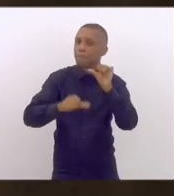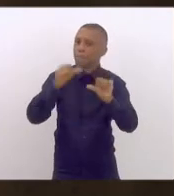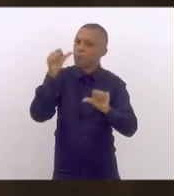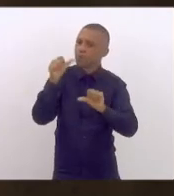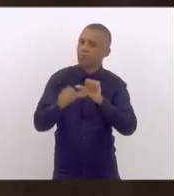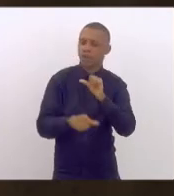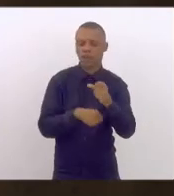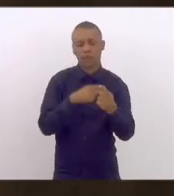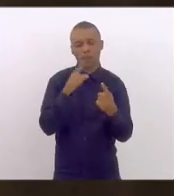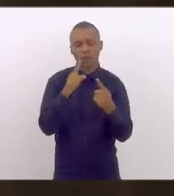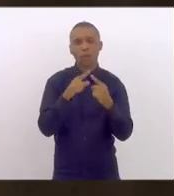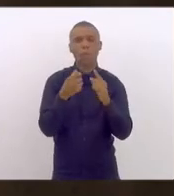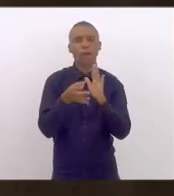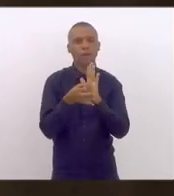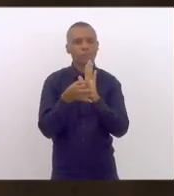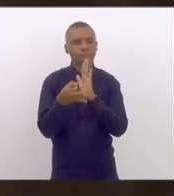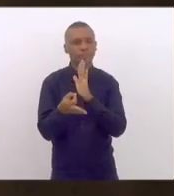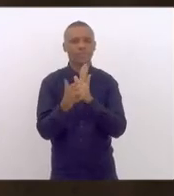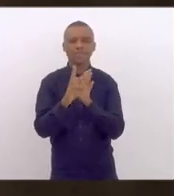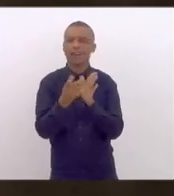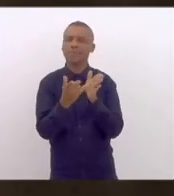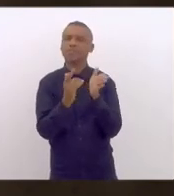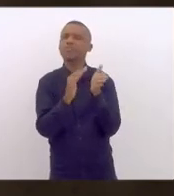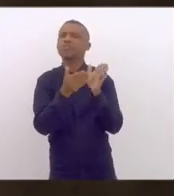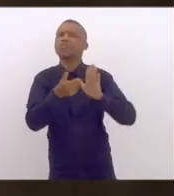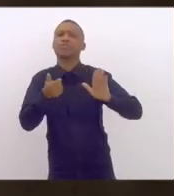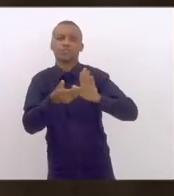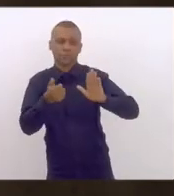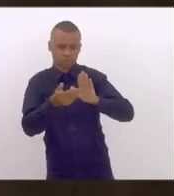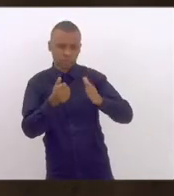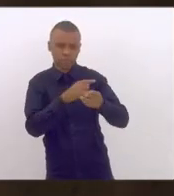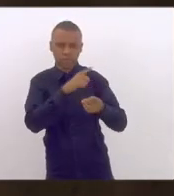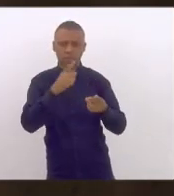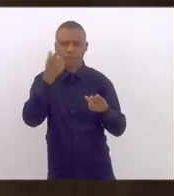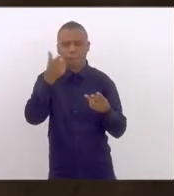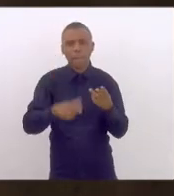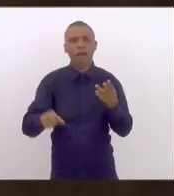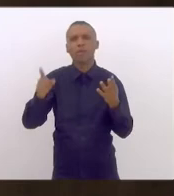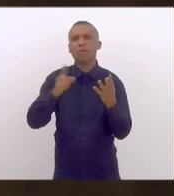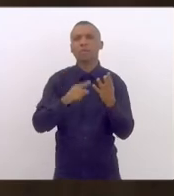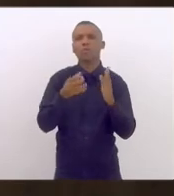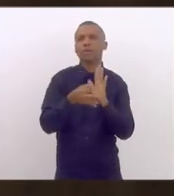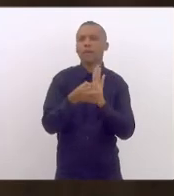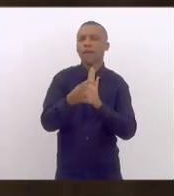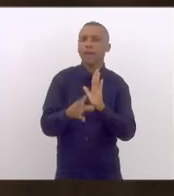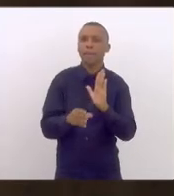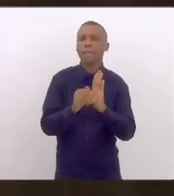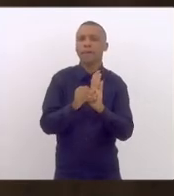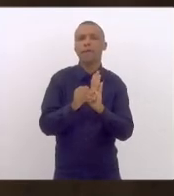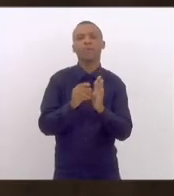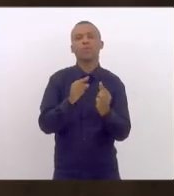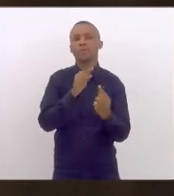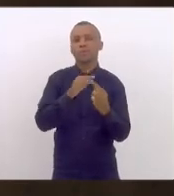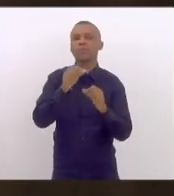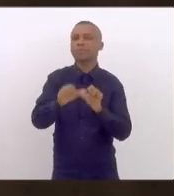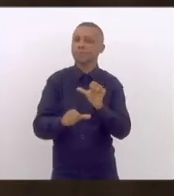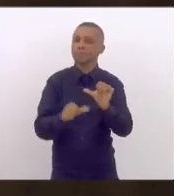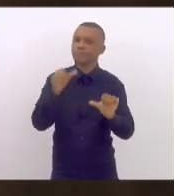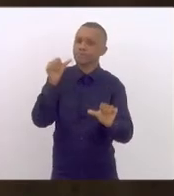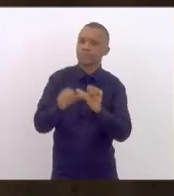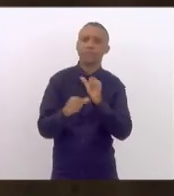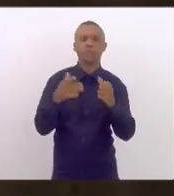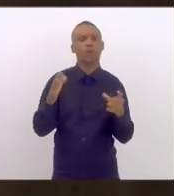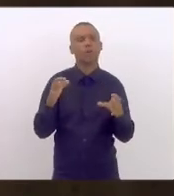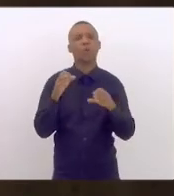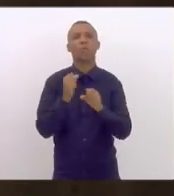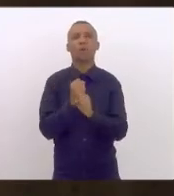uma Emenda supressiva e mais uma Emenda modificativa então